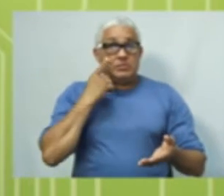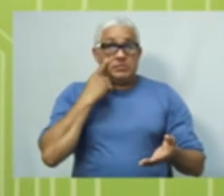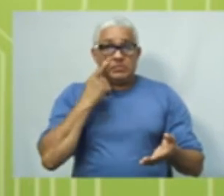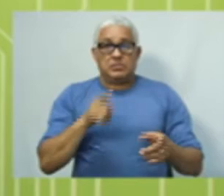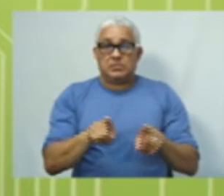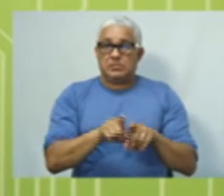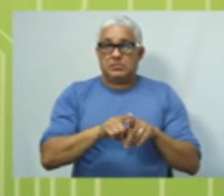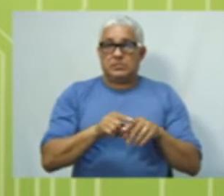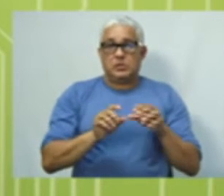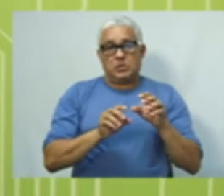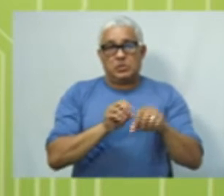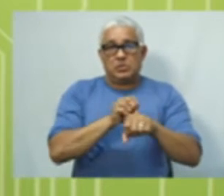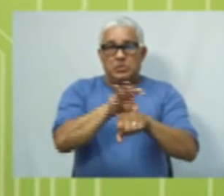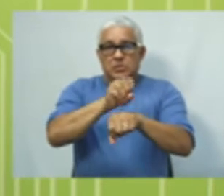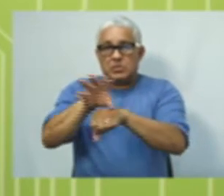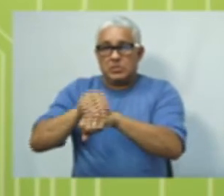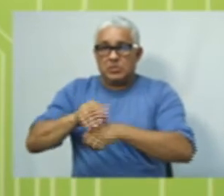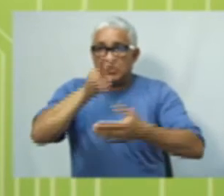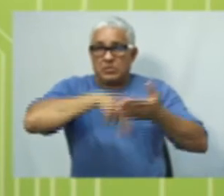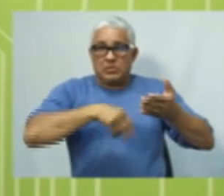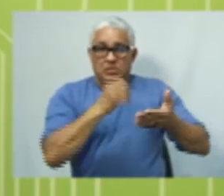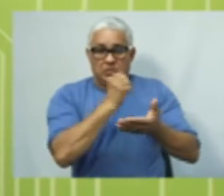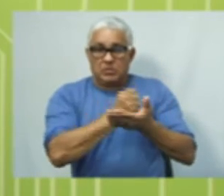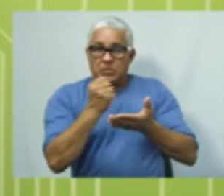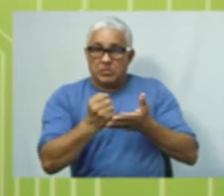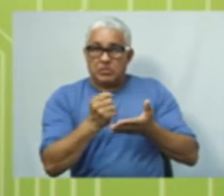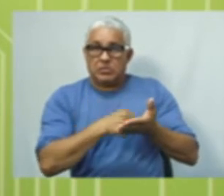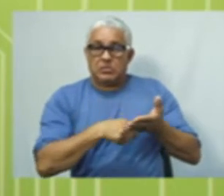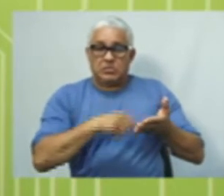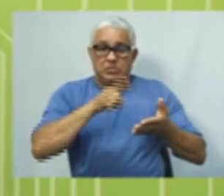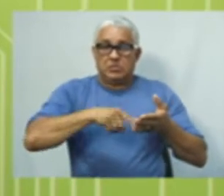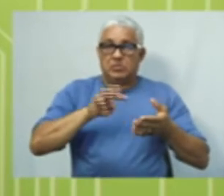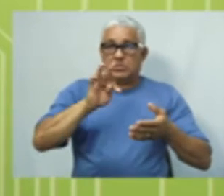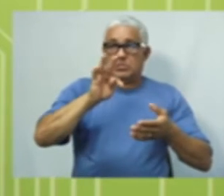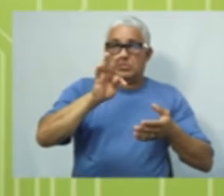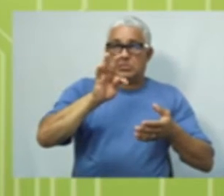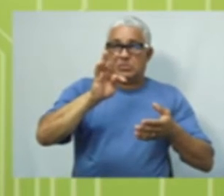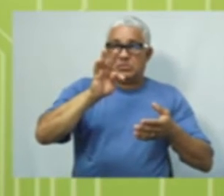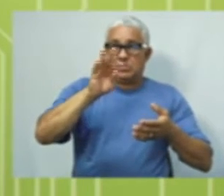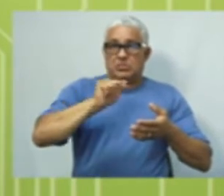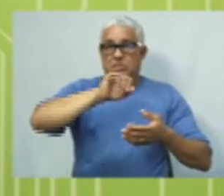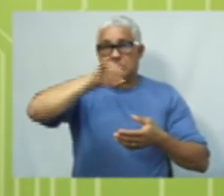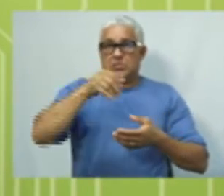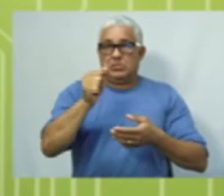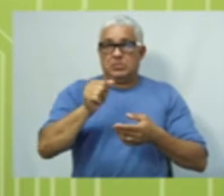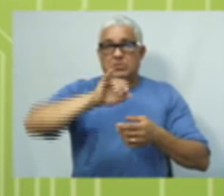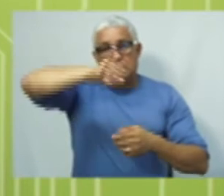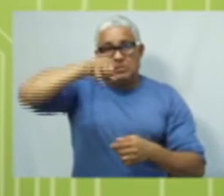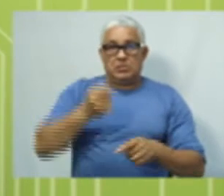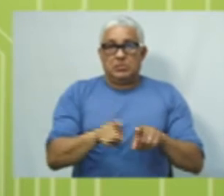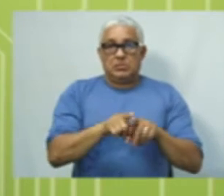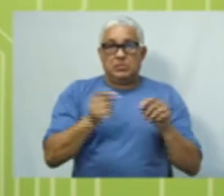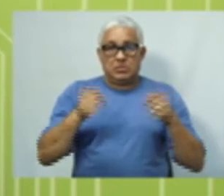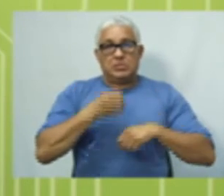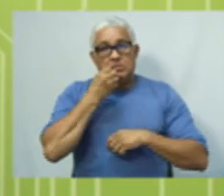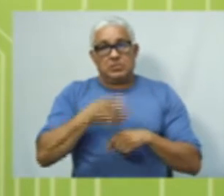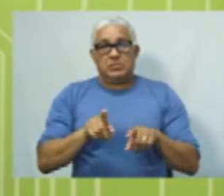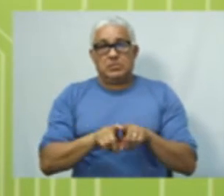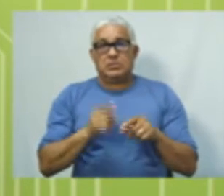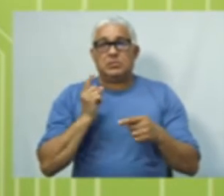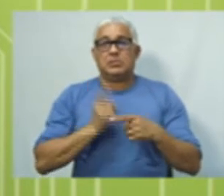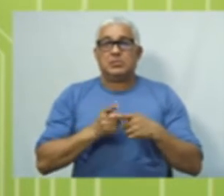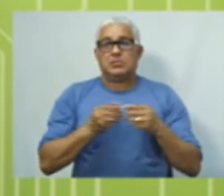obrigação ali de estar orientando. Vamos ler esse contrato, vamos verificar a taxa de juro, é atraente, o que é verificar,